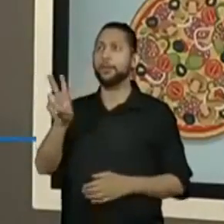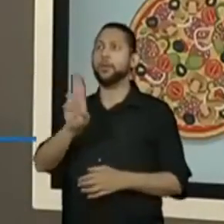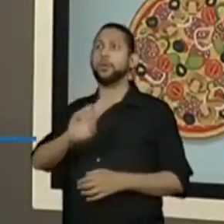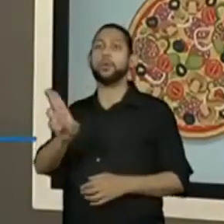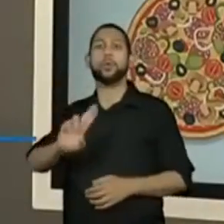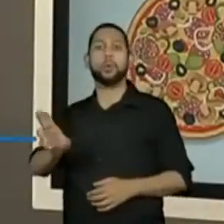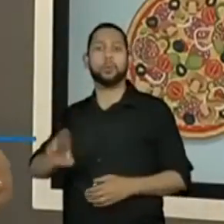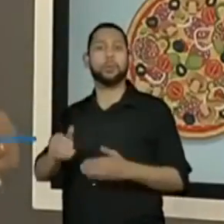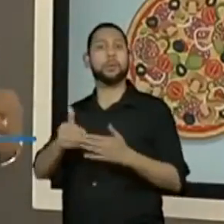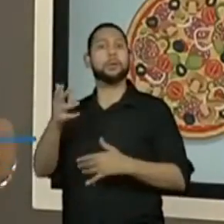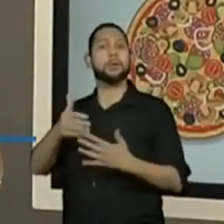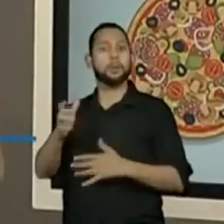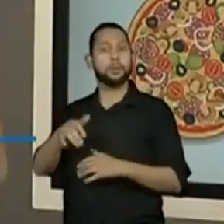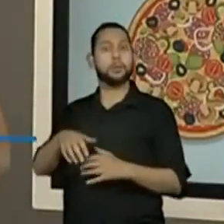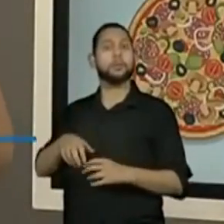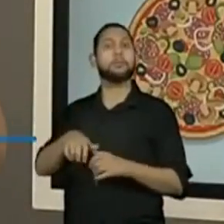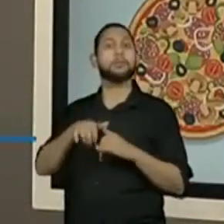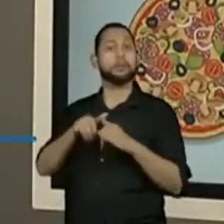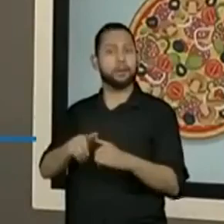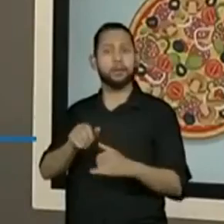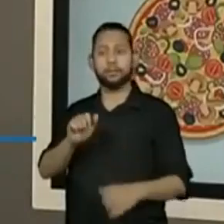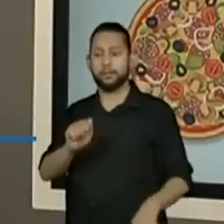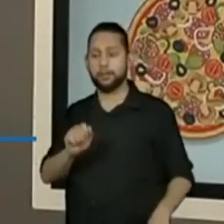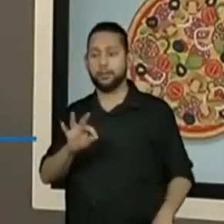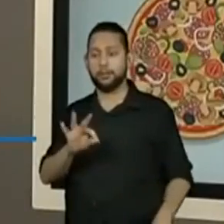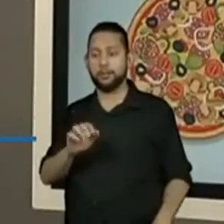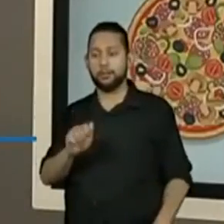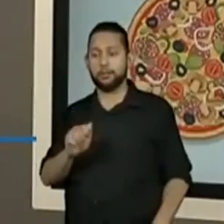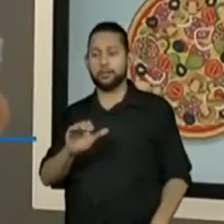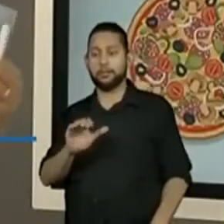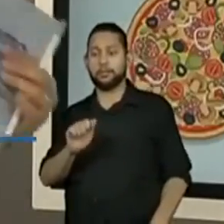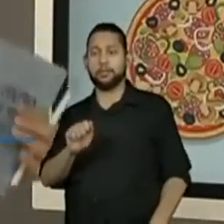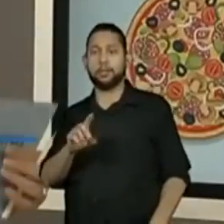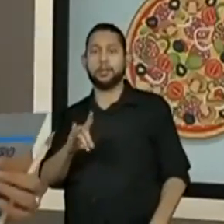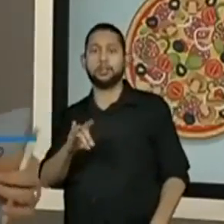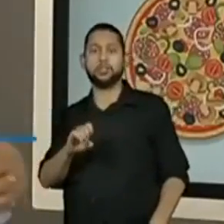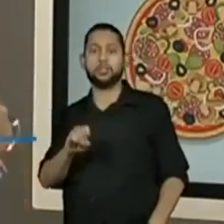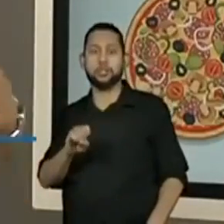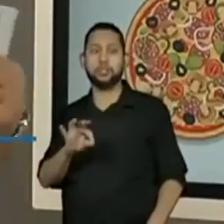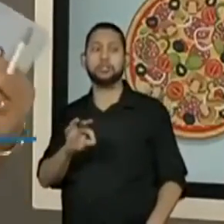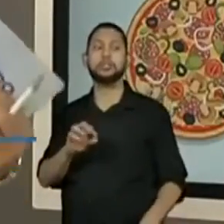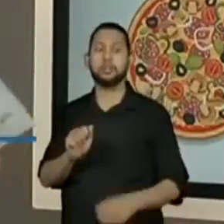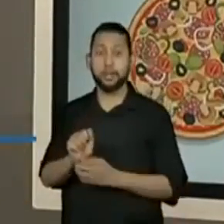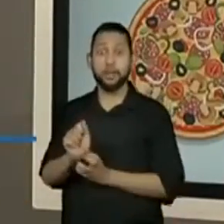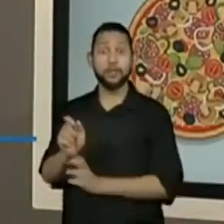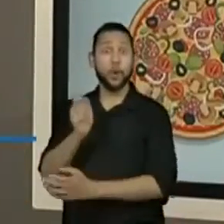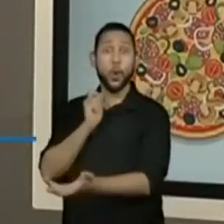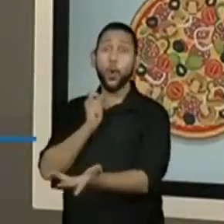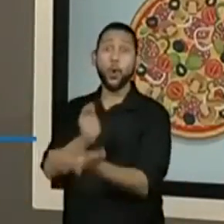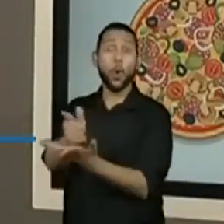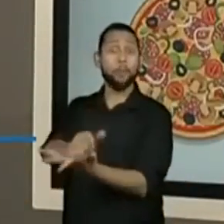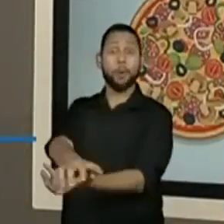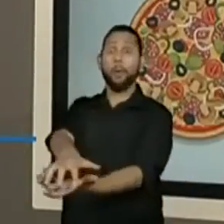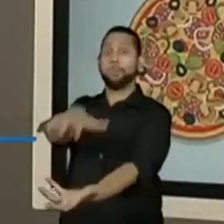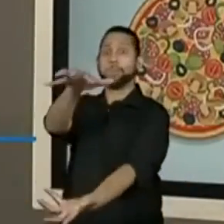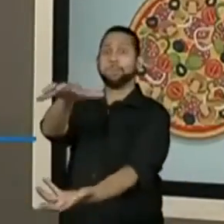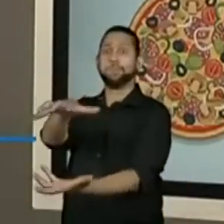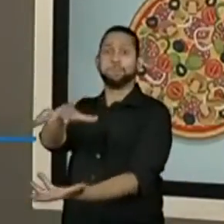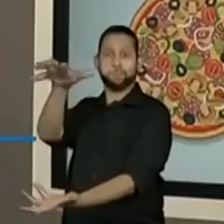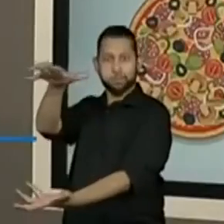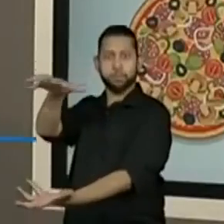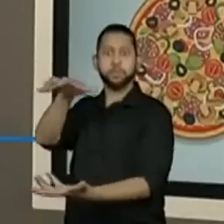Atacadistas que vendem os produtos por em atacado em grande quantidade